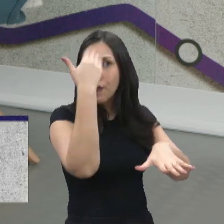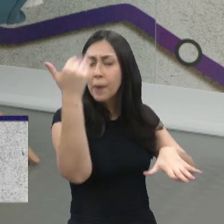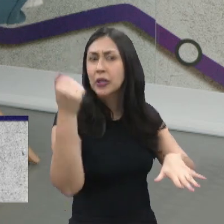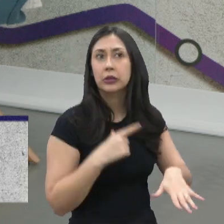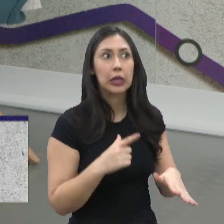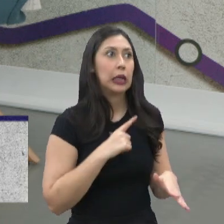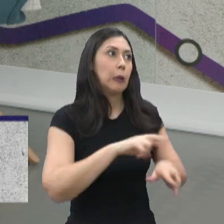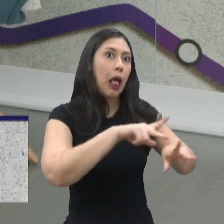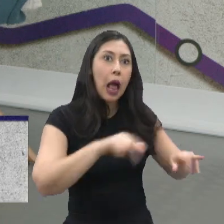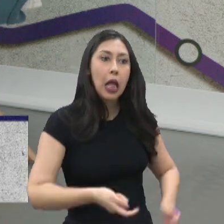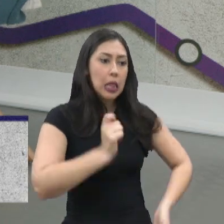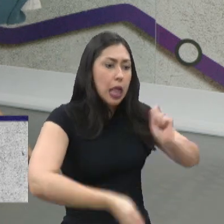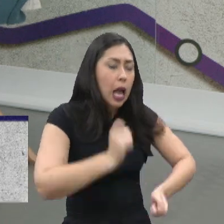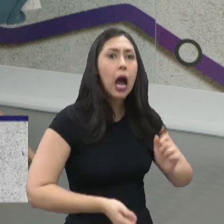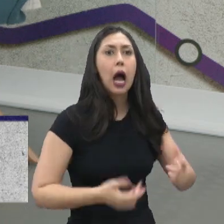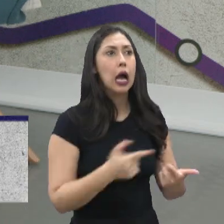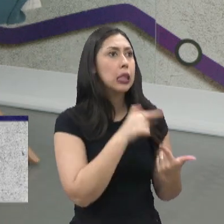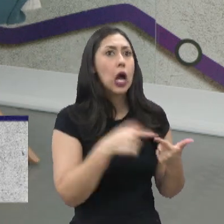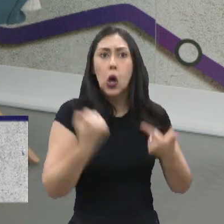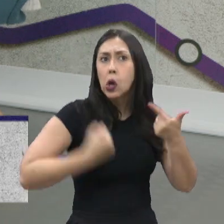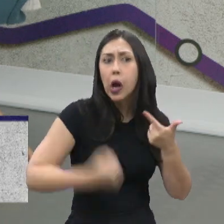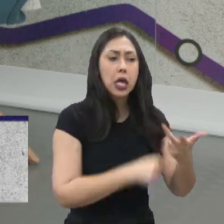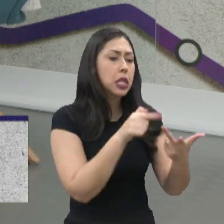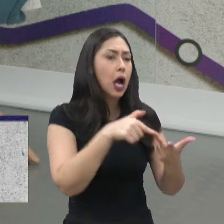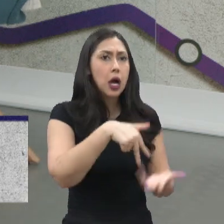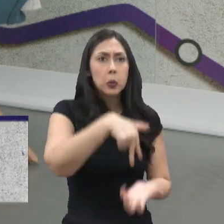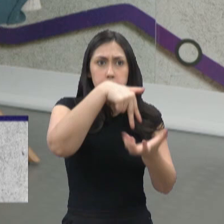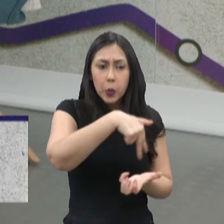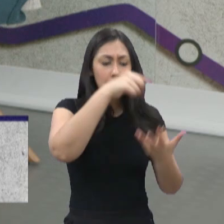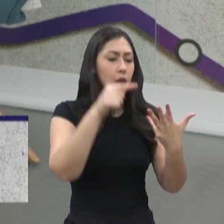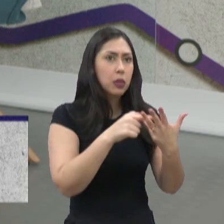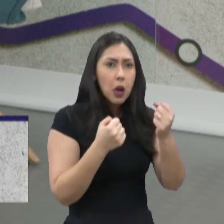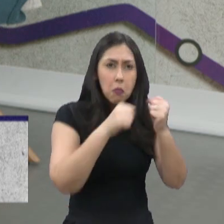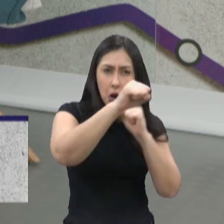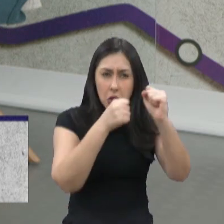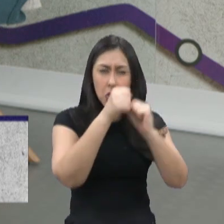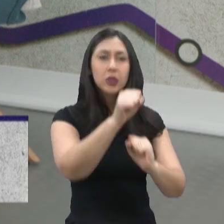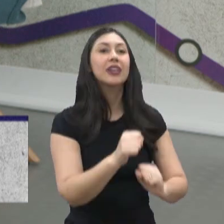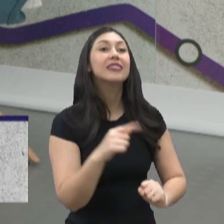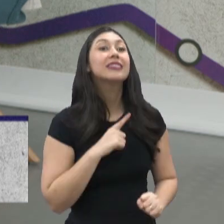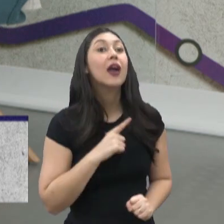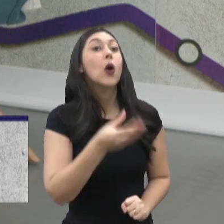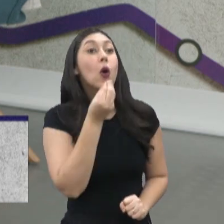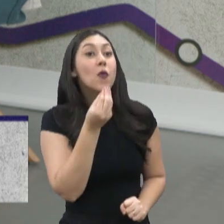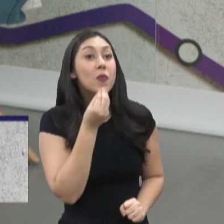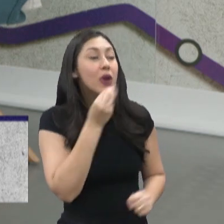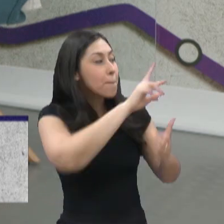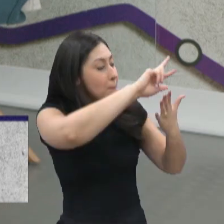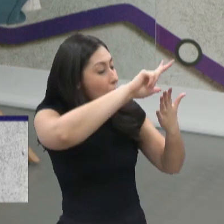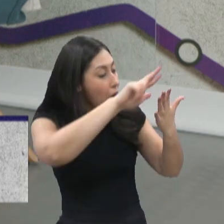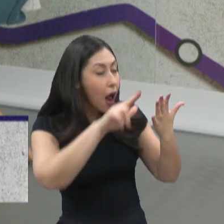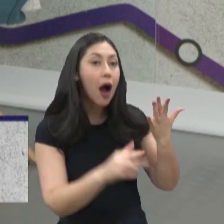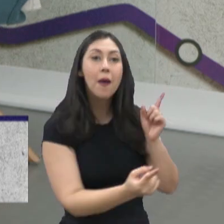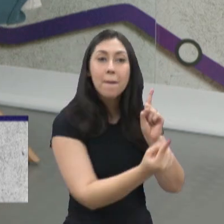né? Crossfit, corrida, calistenia, tem luta, né? Há mercado para esses profissionais, né? Para atender essa demanda,